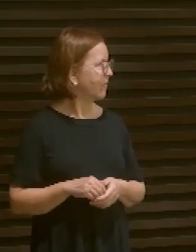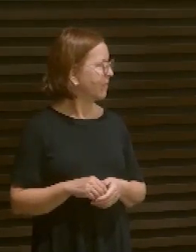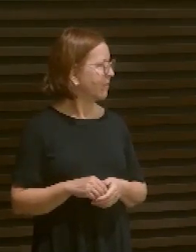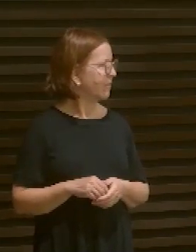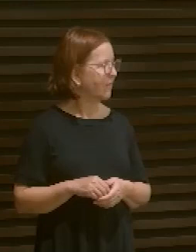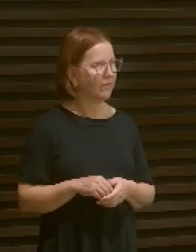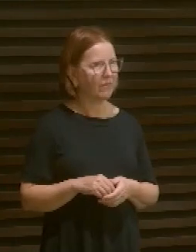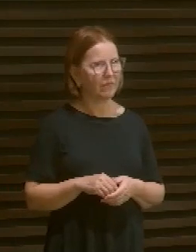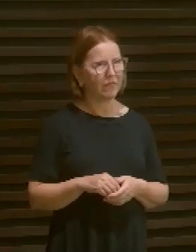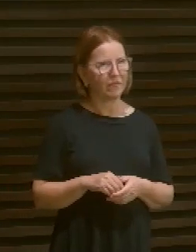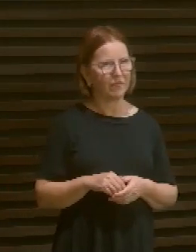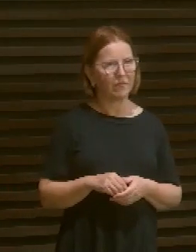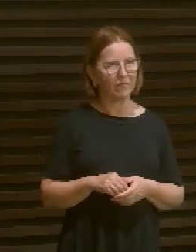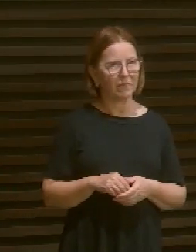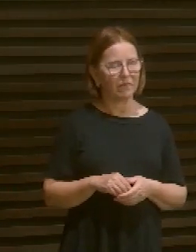E